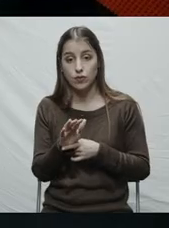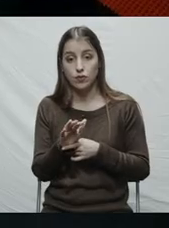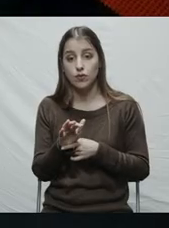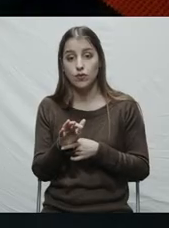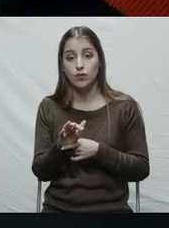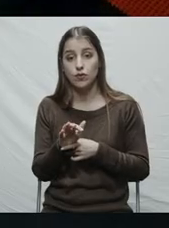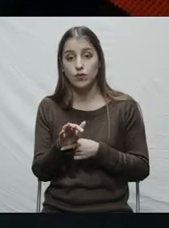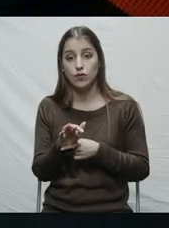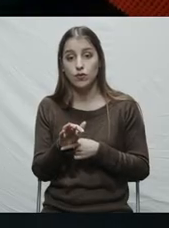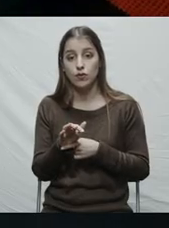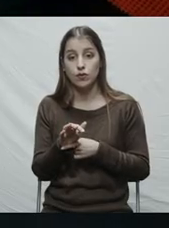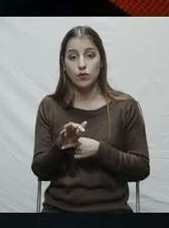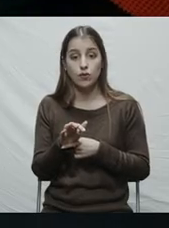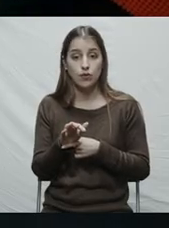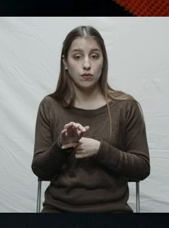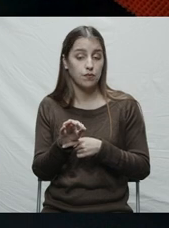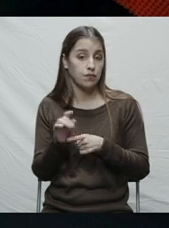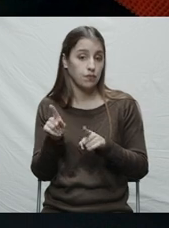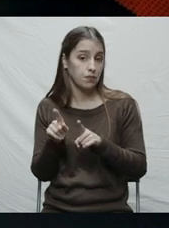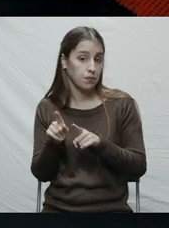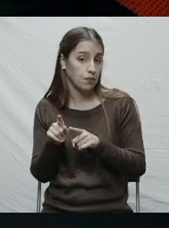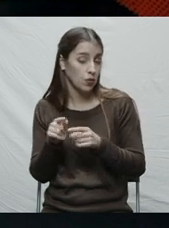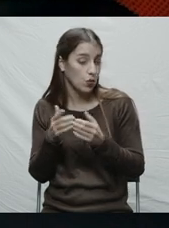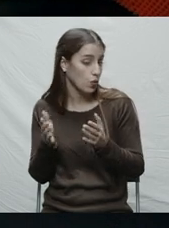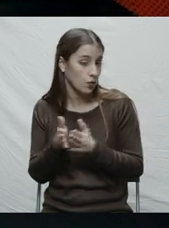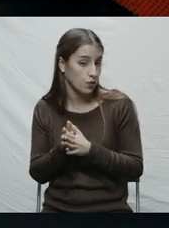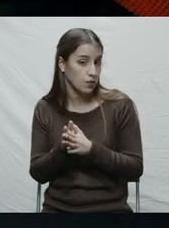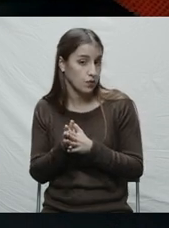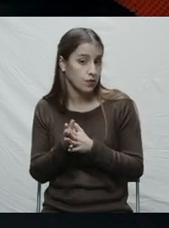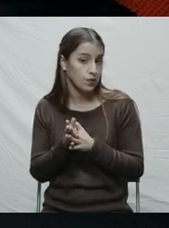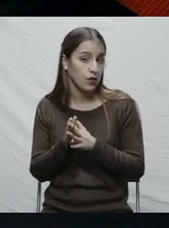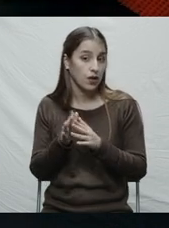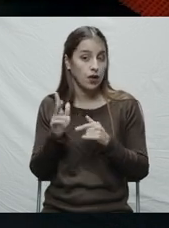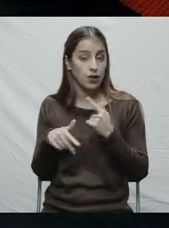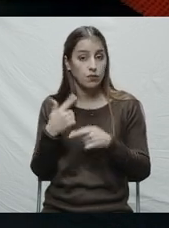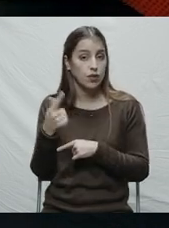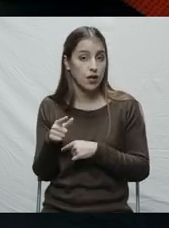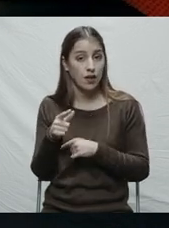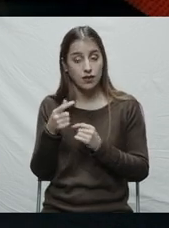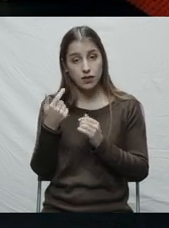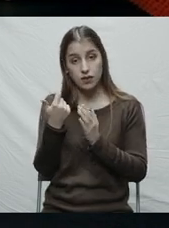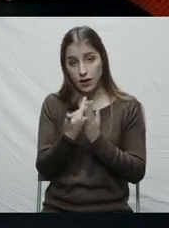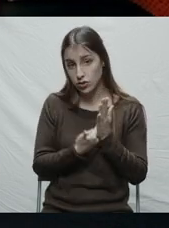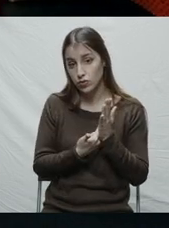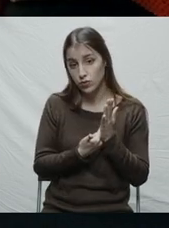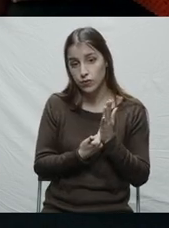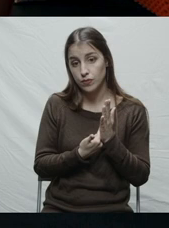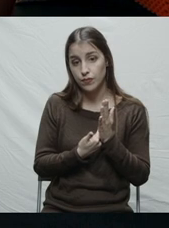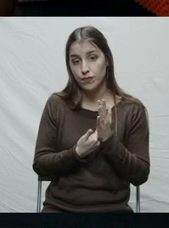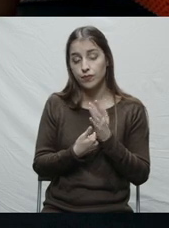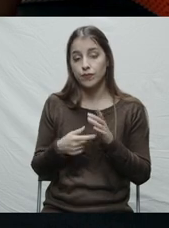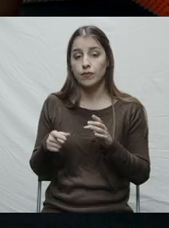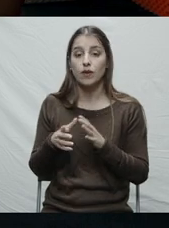um Balanchine e a diferença entre a Claro. Yvonne Rainer a pôr o pezinho Sim, assim sim, e tudo isso. sim. E depois há textos. Nós também gostamos de trabalhar sobre textos,